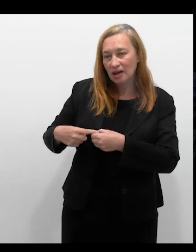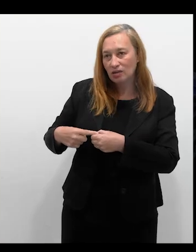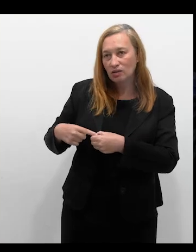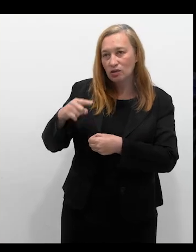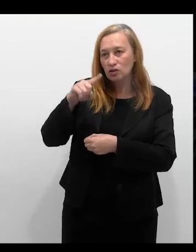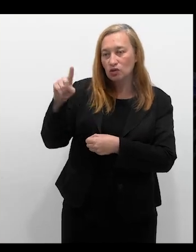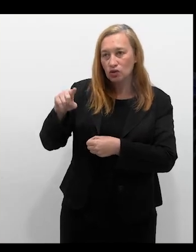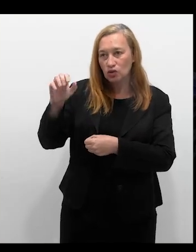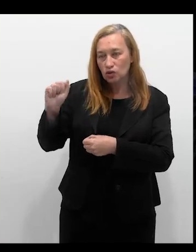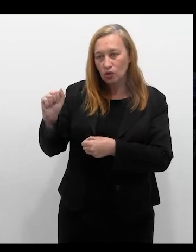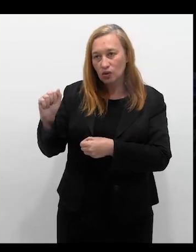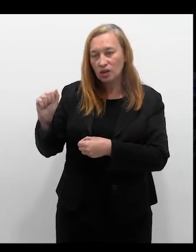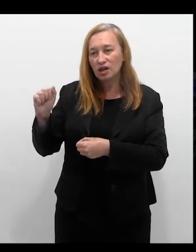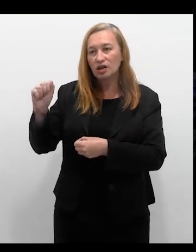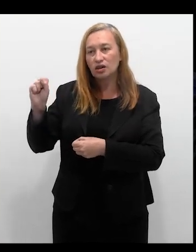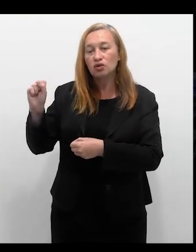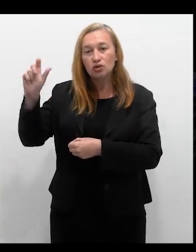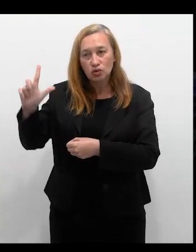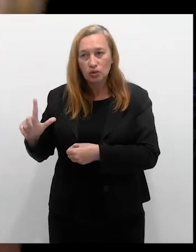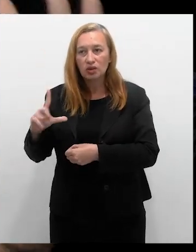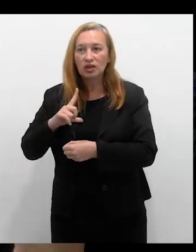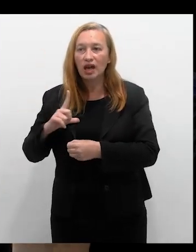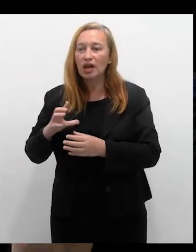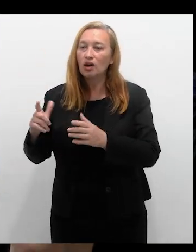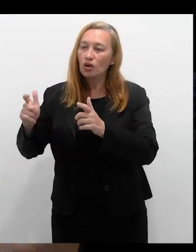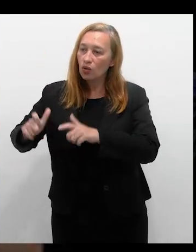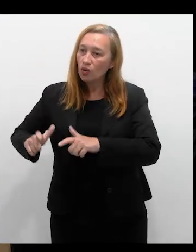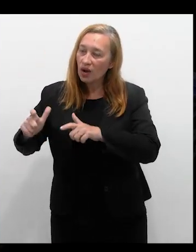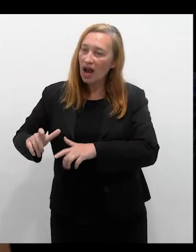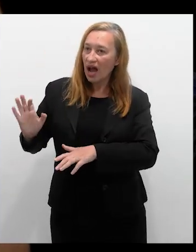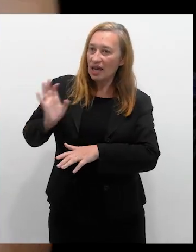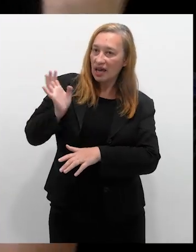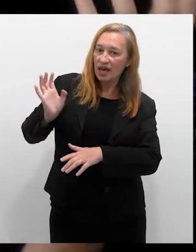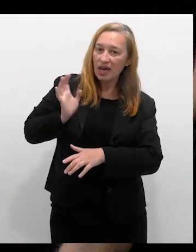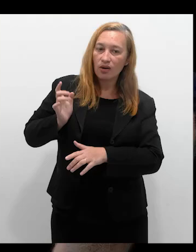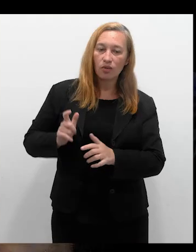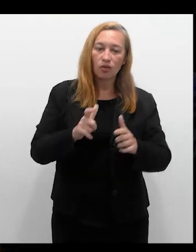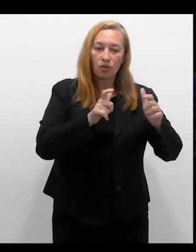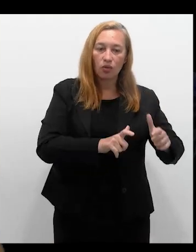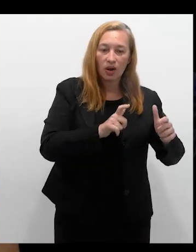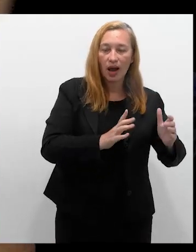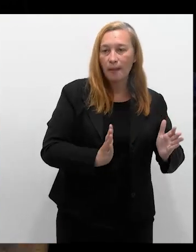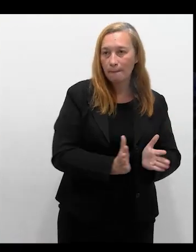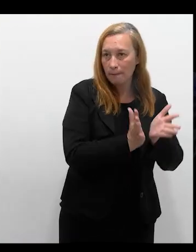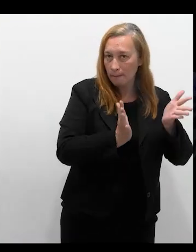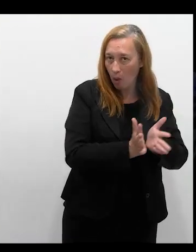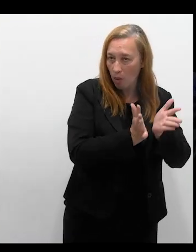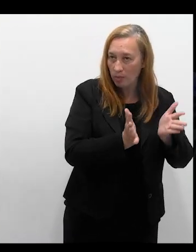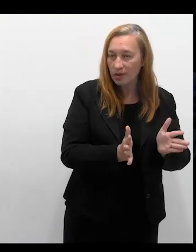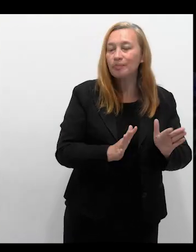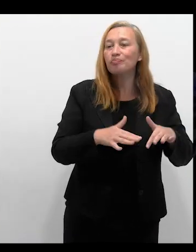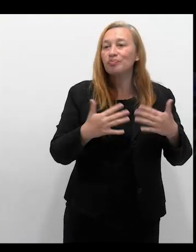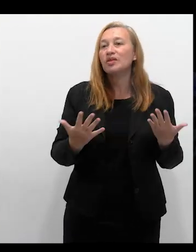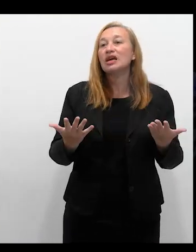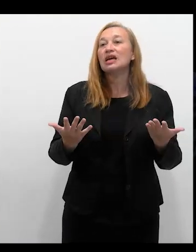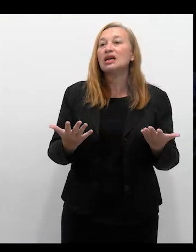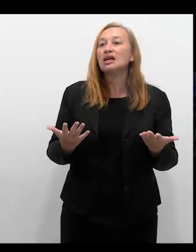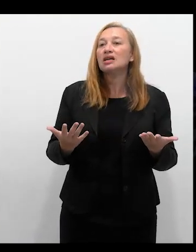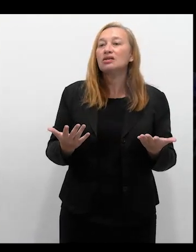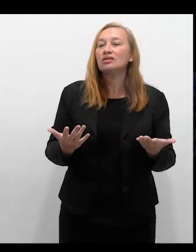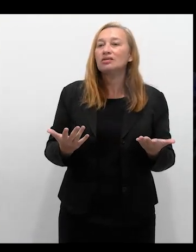que tem casas muito ricas, mas também tem a comunidade que mora lá há muitos anos, eternamente ameaçada de